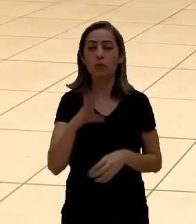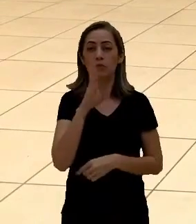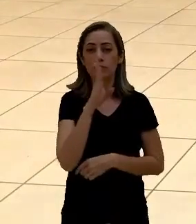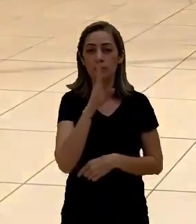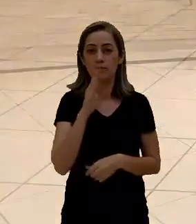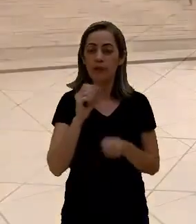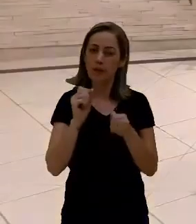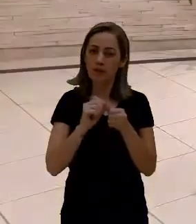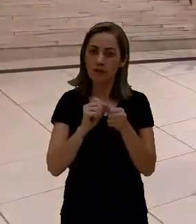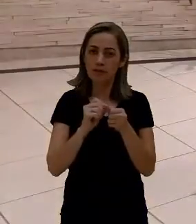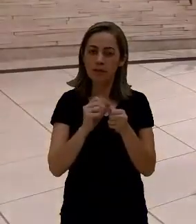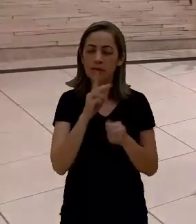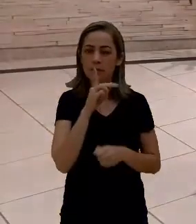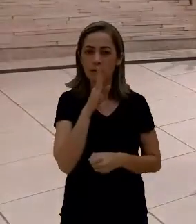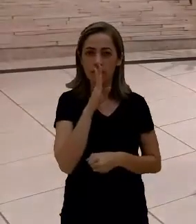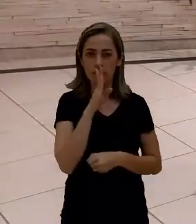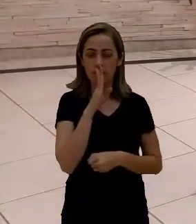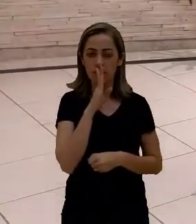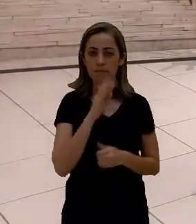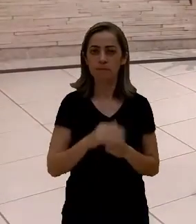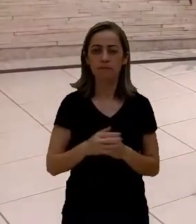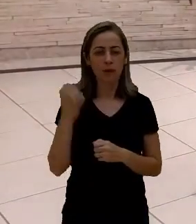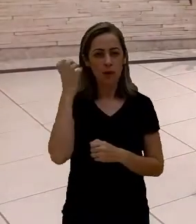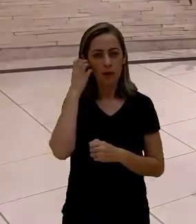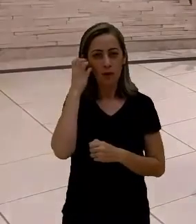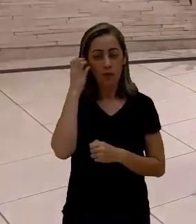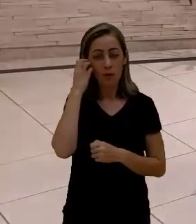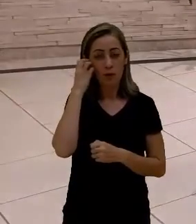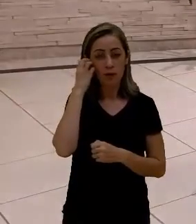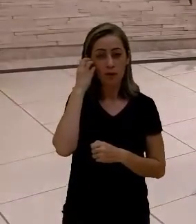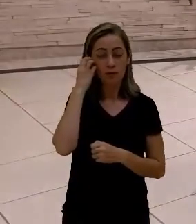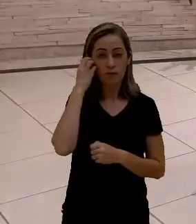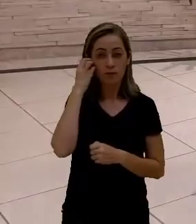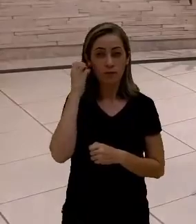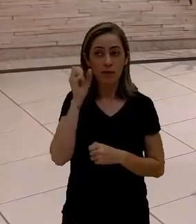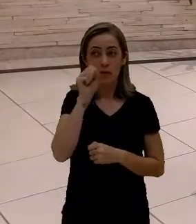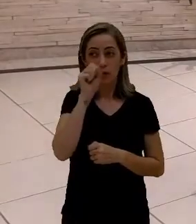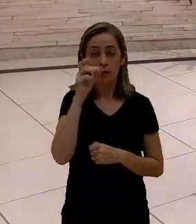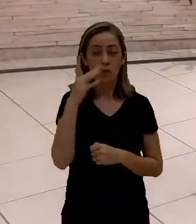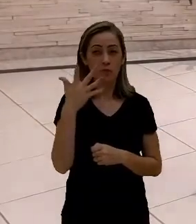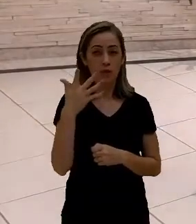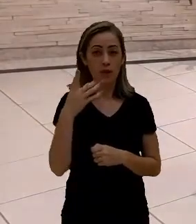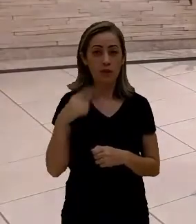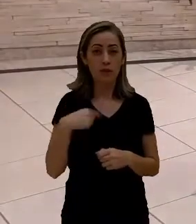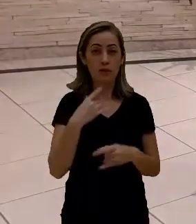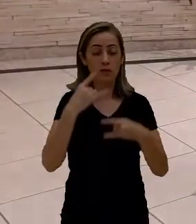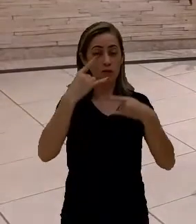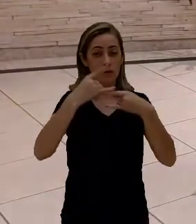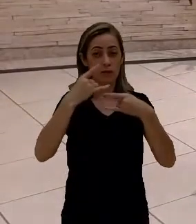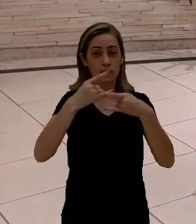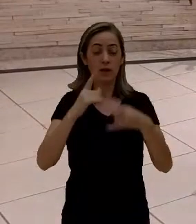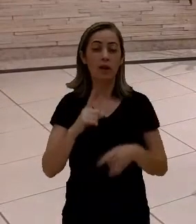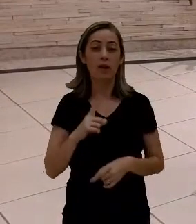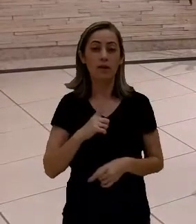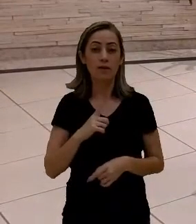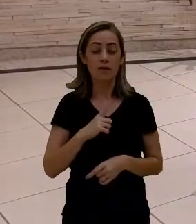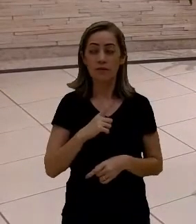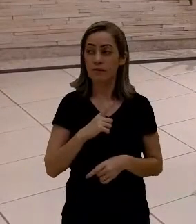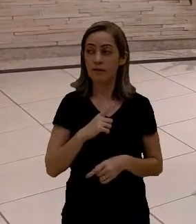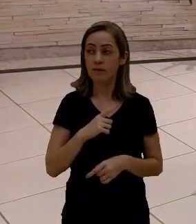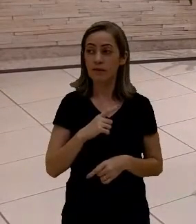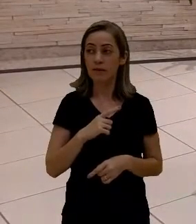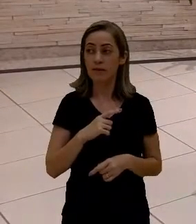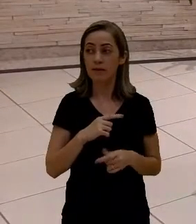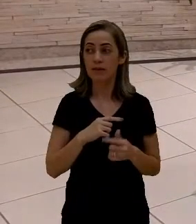gente tem aqui até nas questão do rádio é um pouco do que acontece aqui na verdade na nossa transmissão porque nós temos uma caixa de retorno aqui pra gente e também